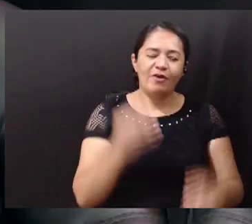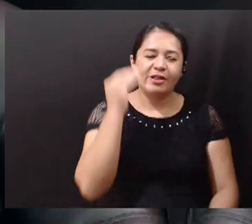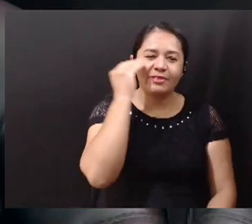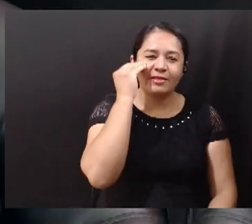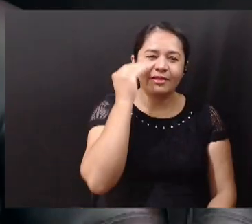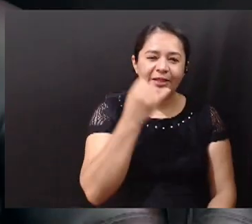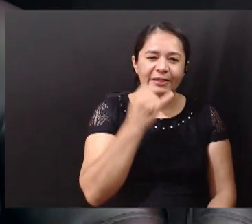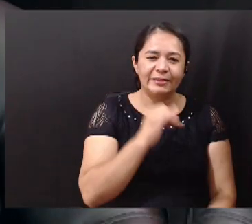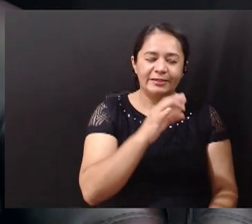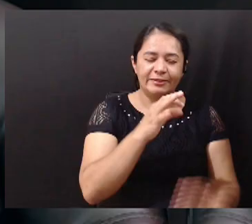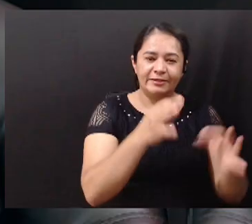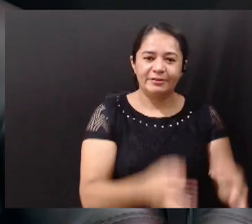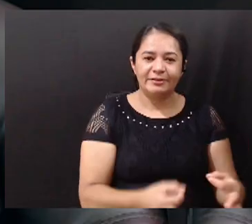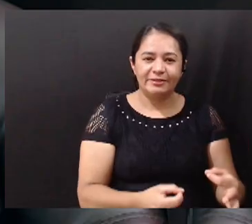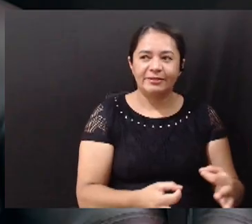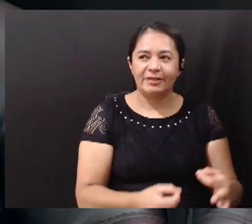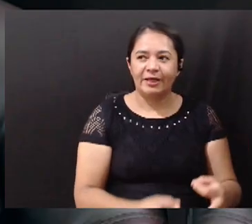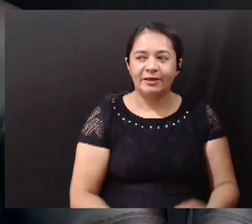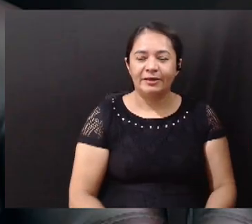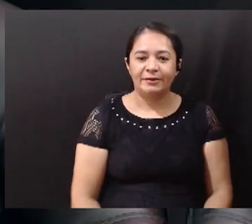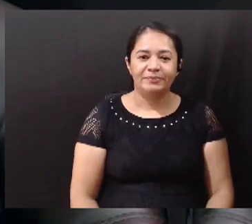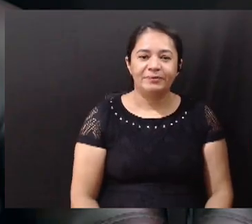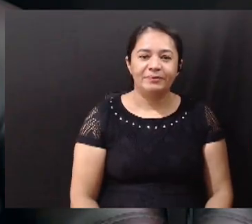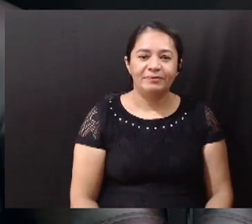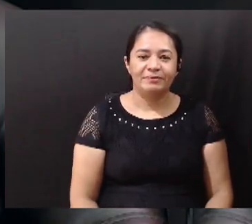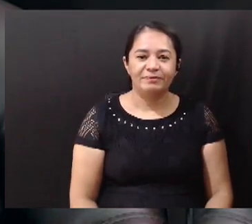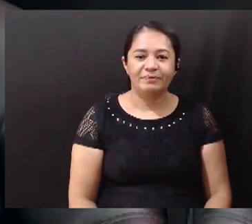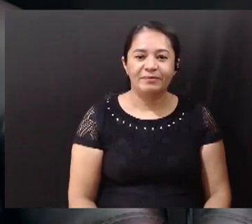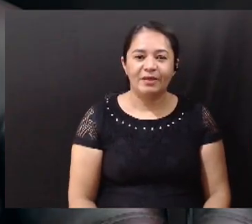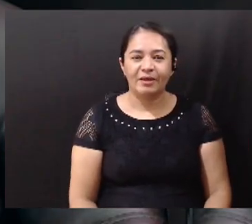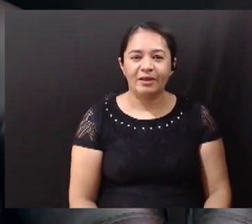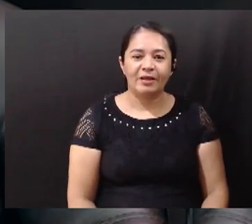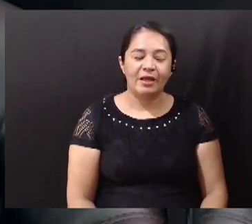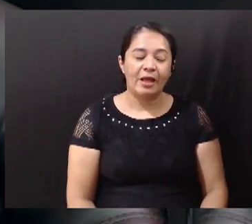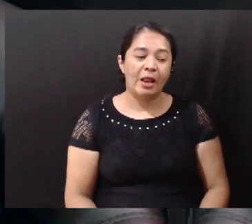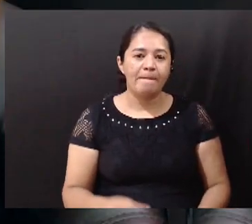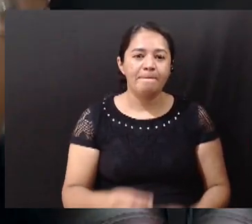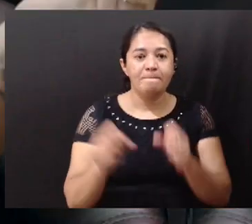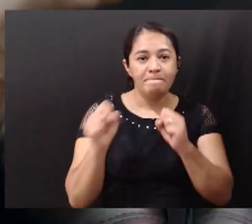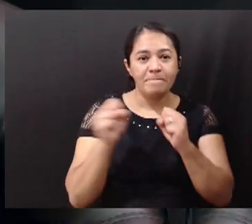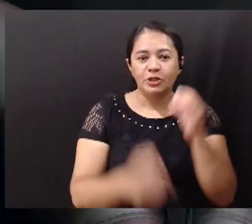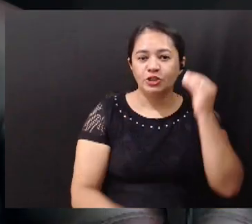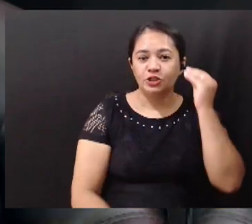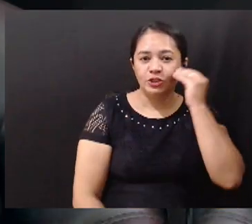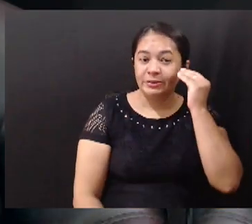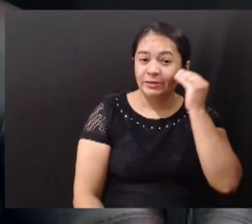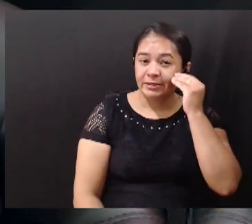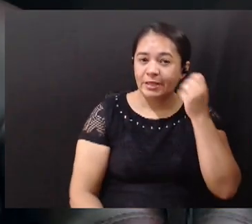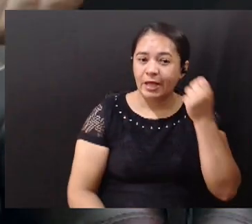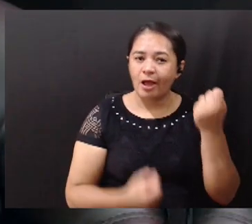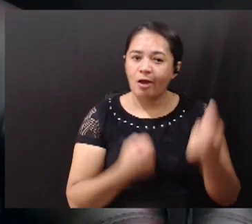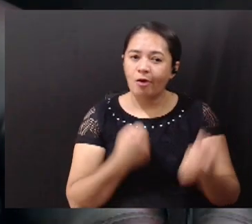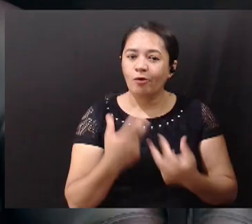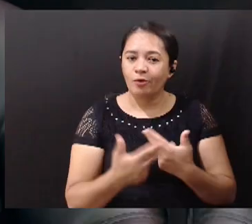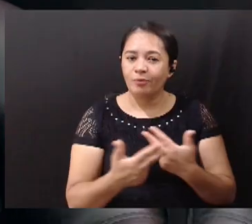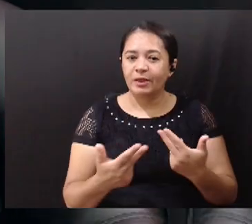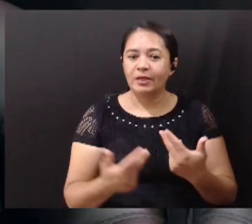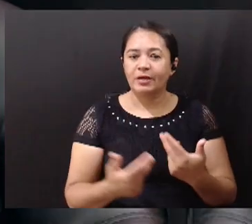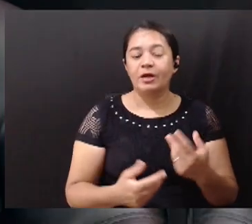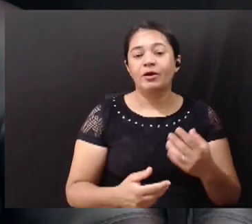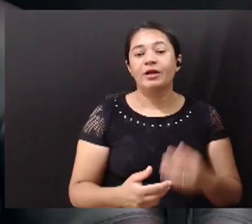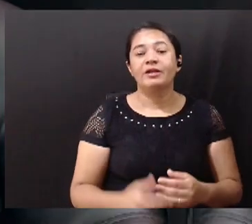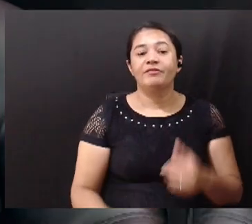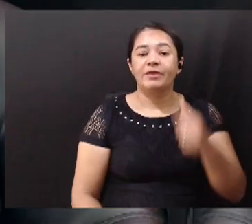com a minha avó, deixa eu ver se funciona com meus pais. Então ela pode testar algumas coisas. E aí que entra o pai coerente, entra a mãe coerente. Se